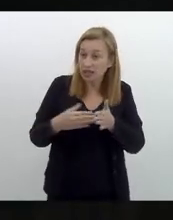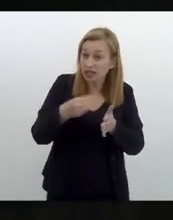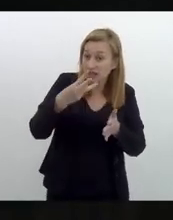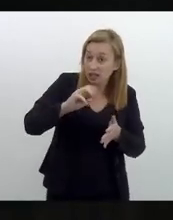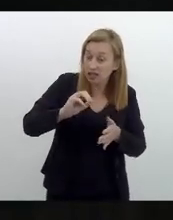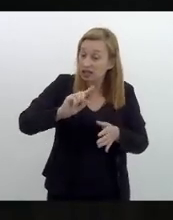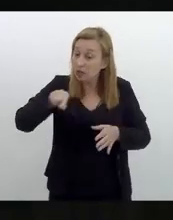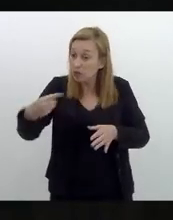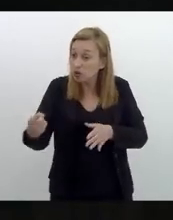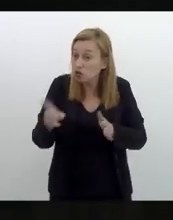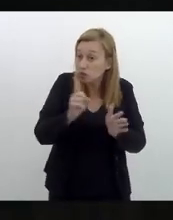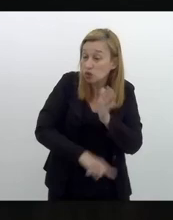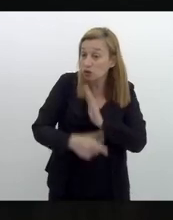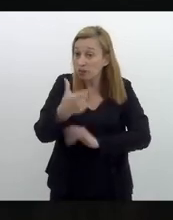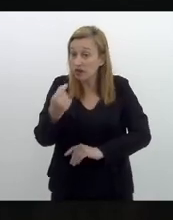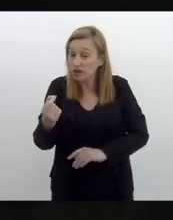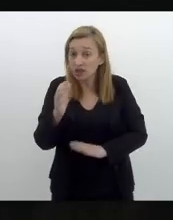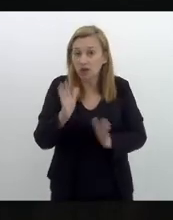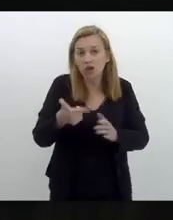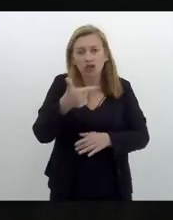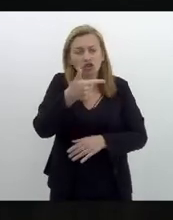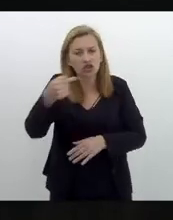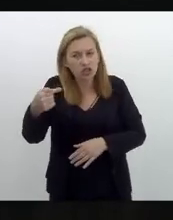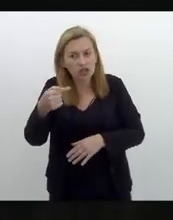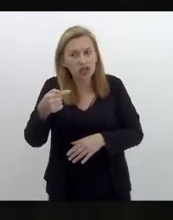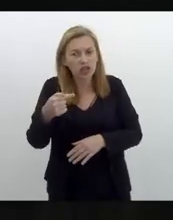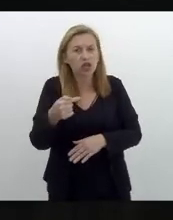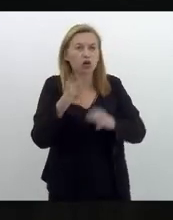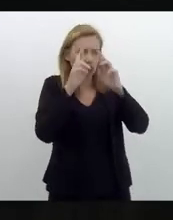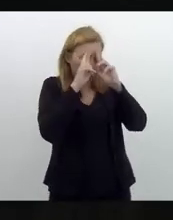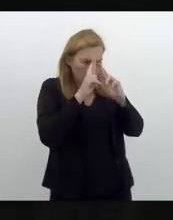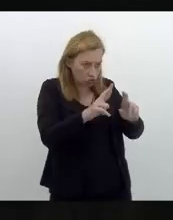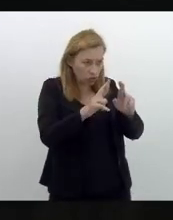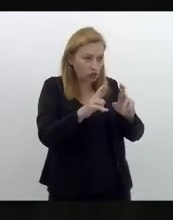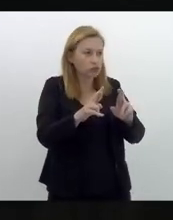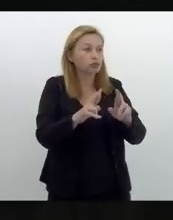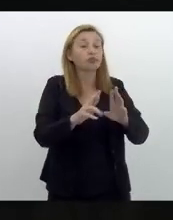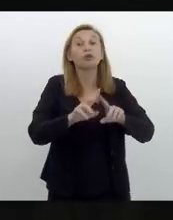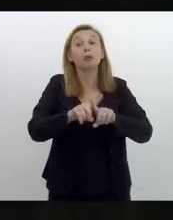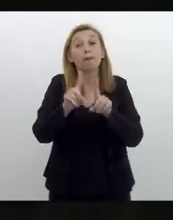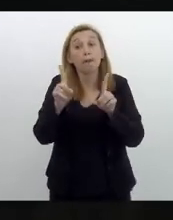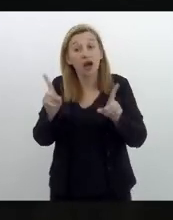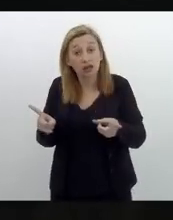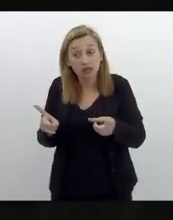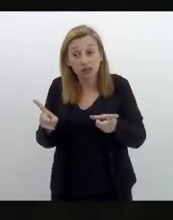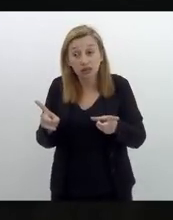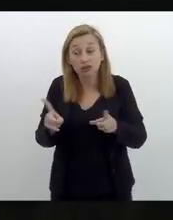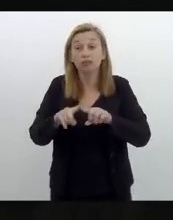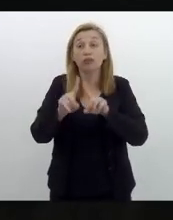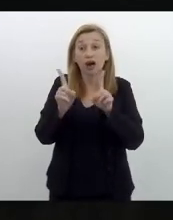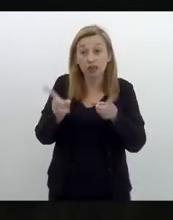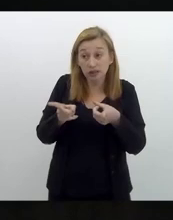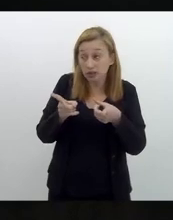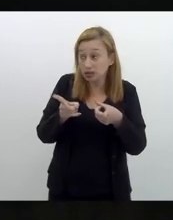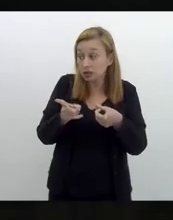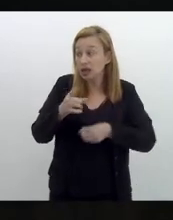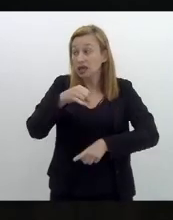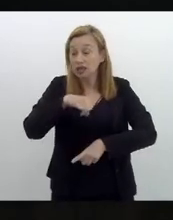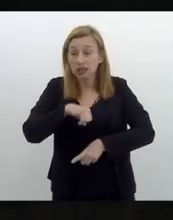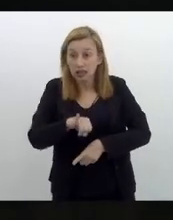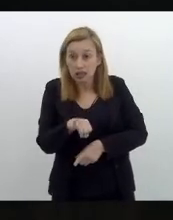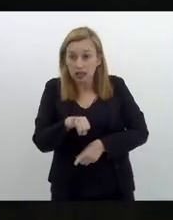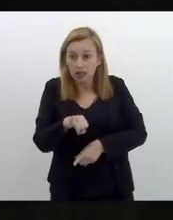e aí tem um destaque de 17 eu respeito vossa excelência mas mas se